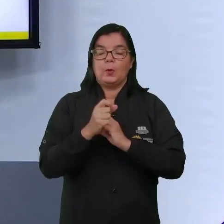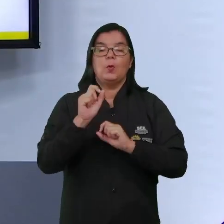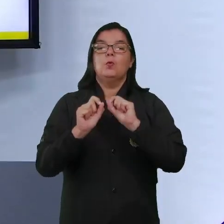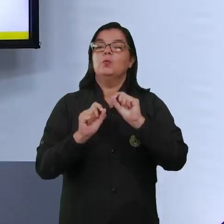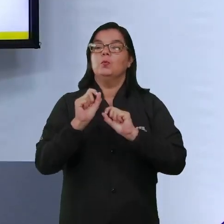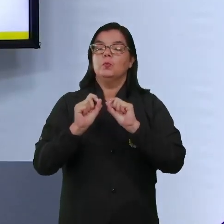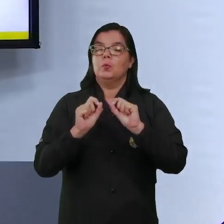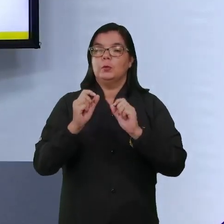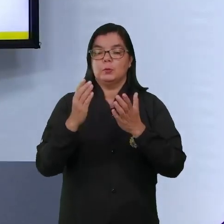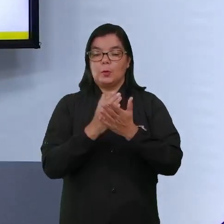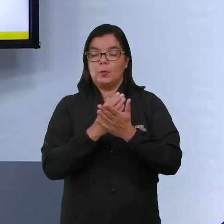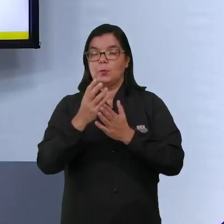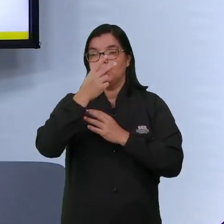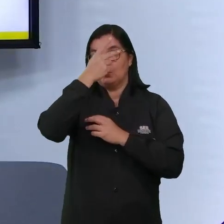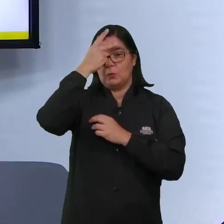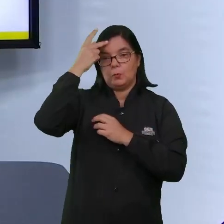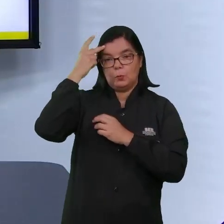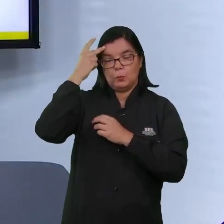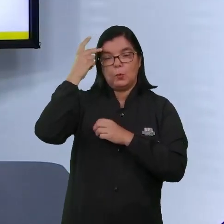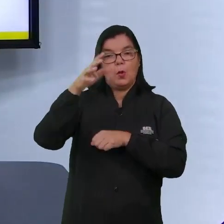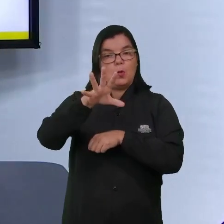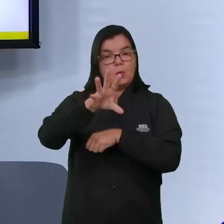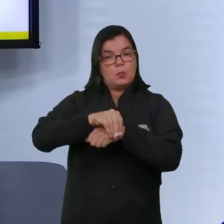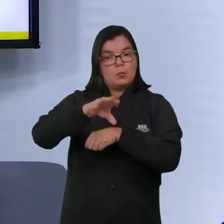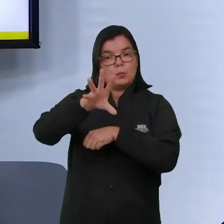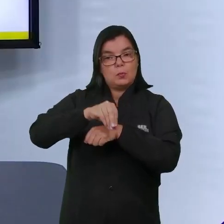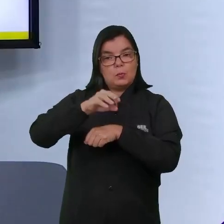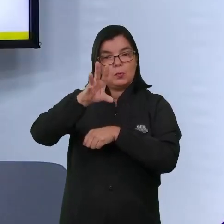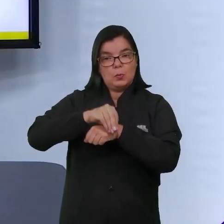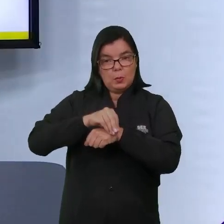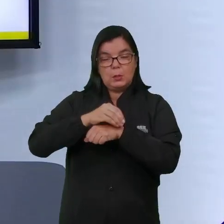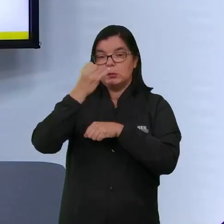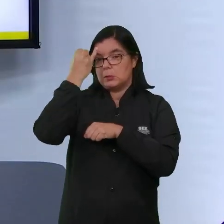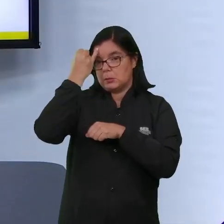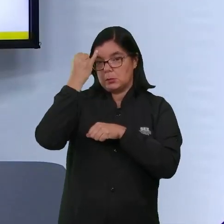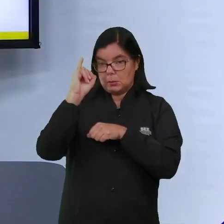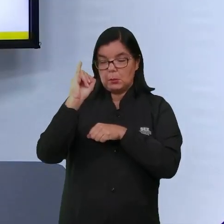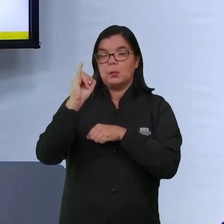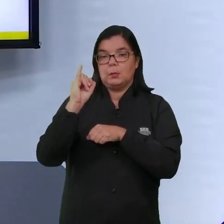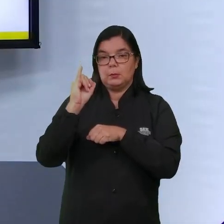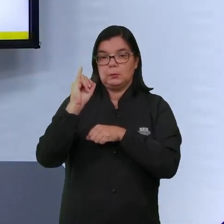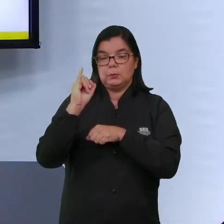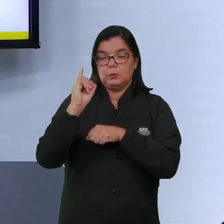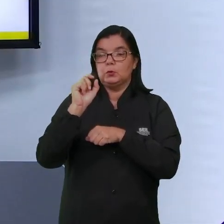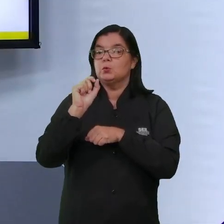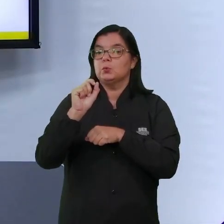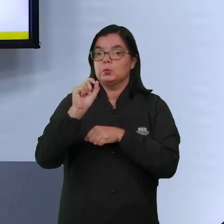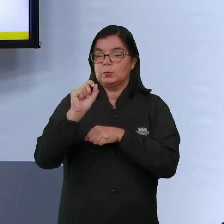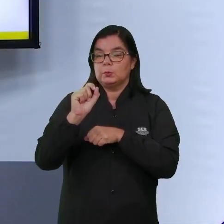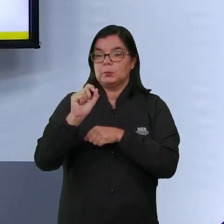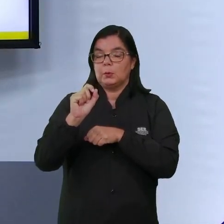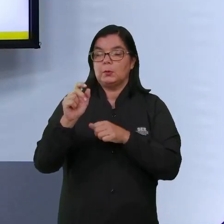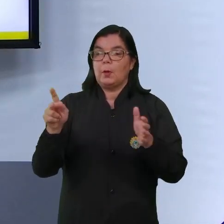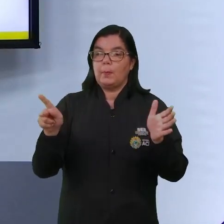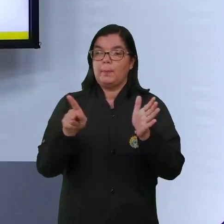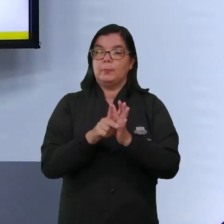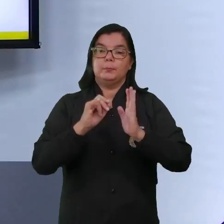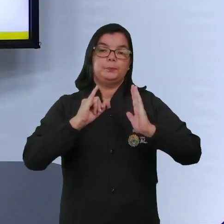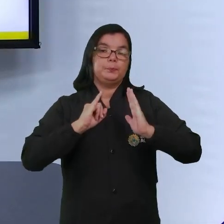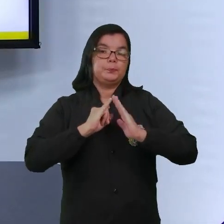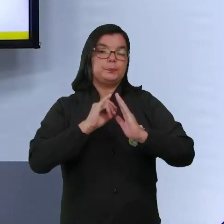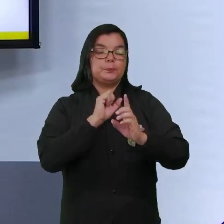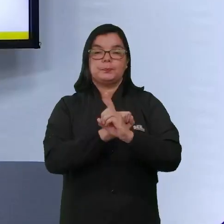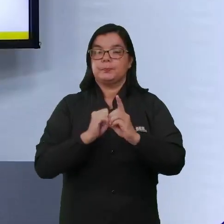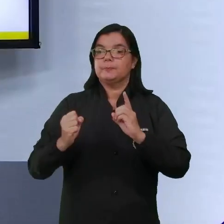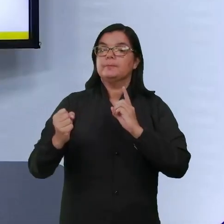faço com que algumas pessoas absorvam determinadas ideias através das próprias instituições